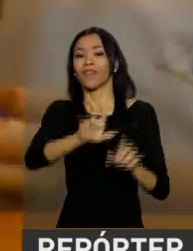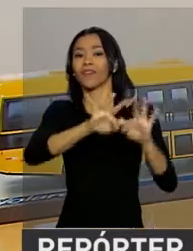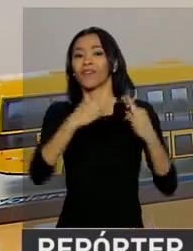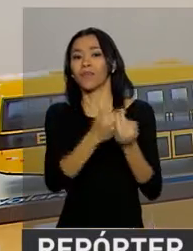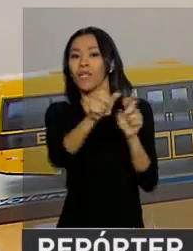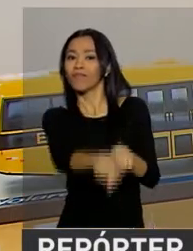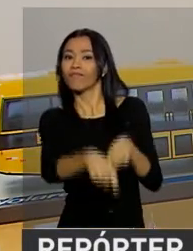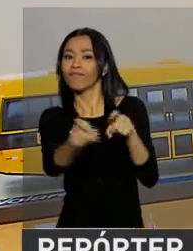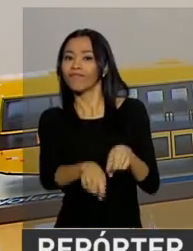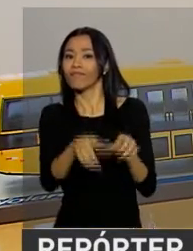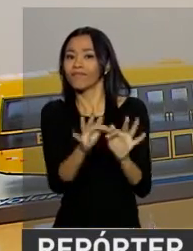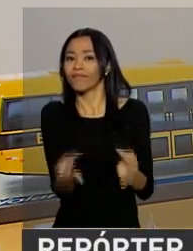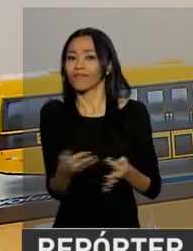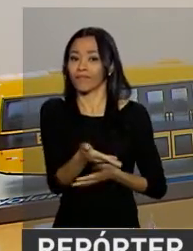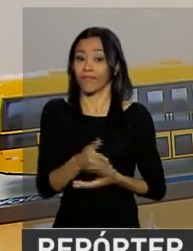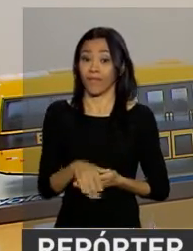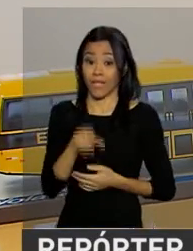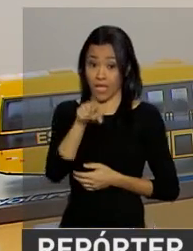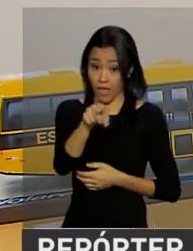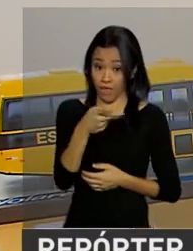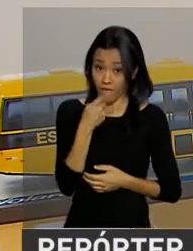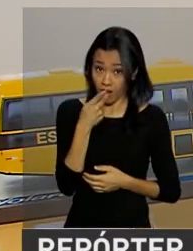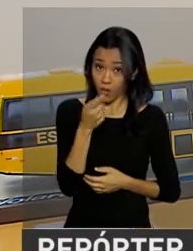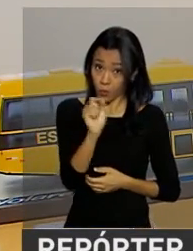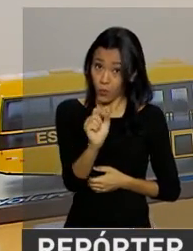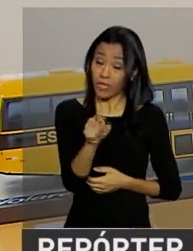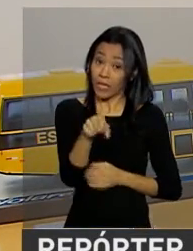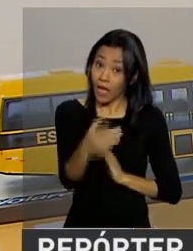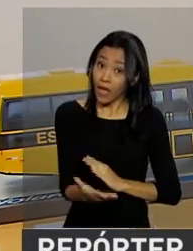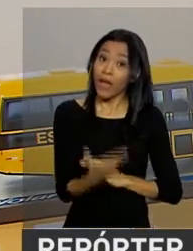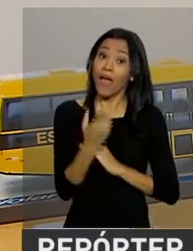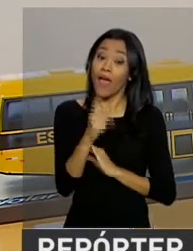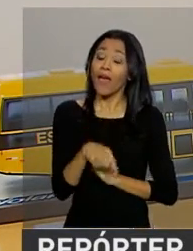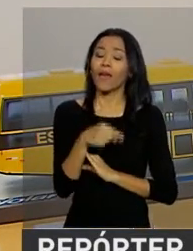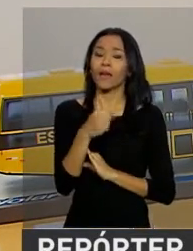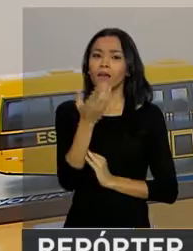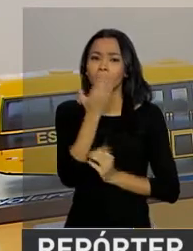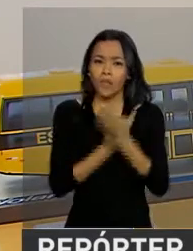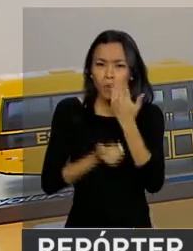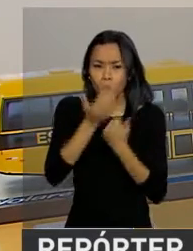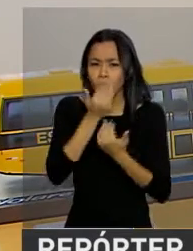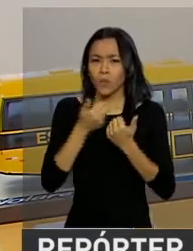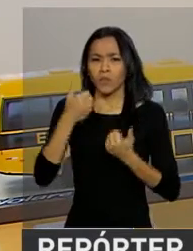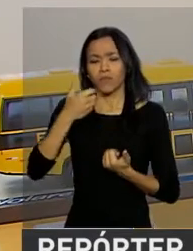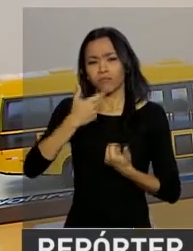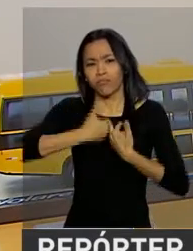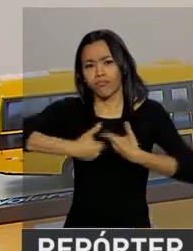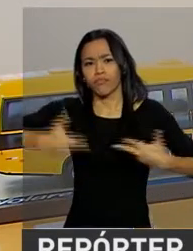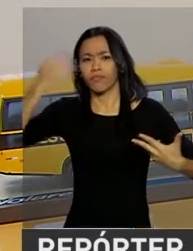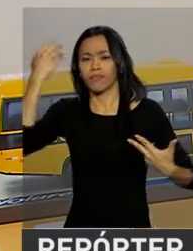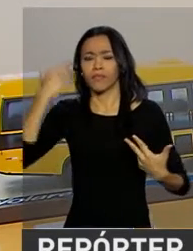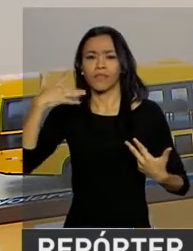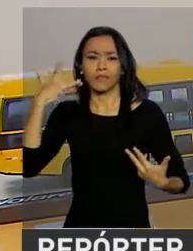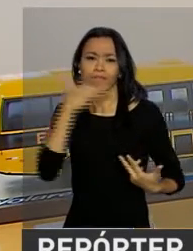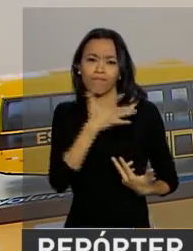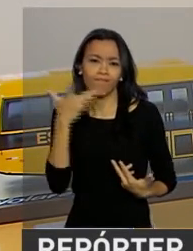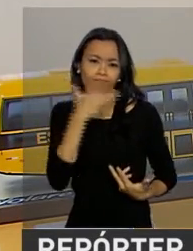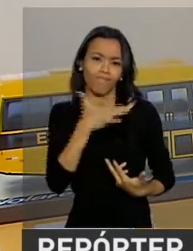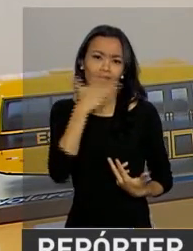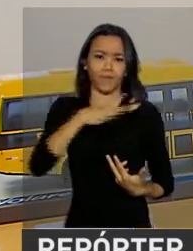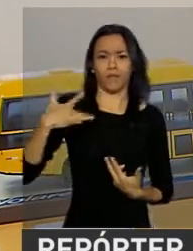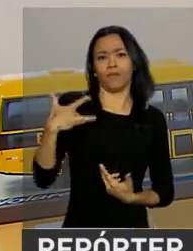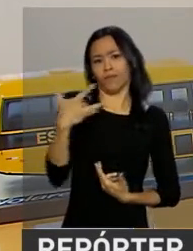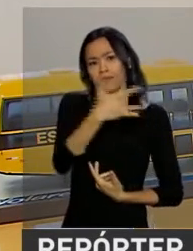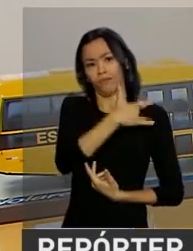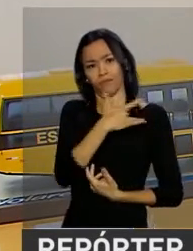fiz isso traz programa alimenta o consumo de alimentos mais frescos alimentos também é